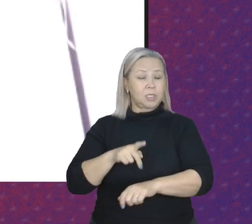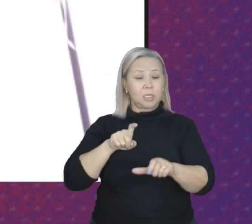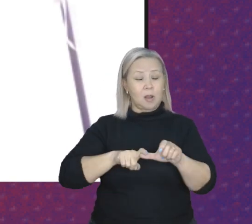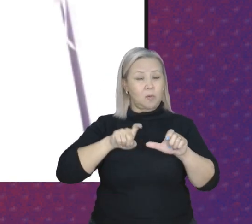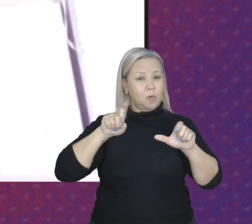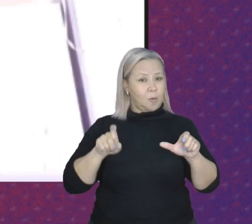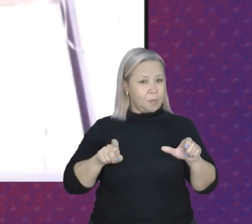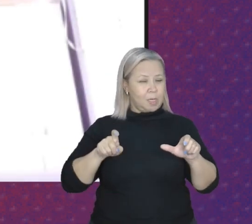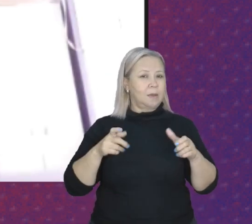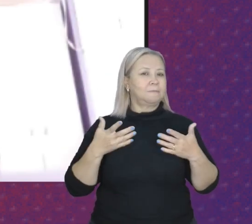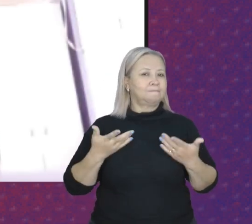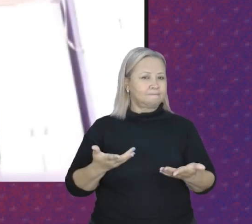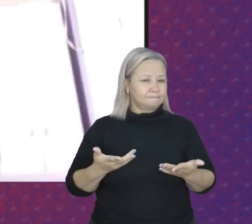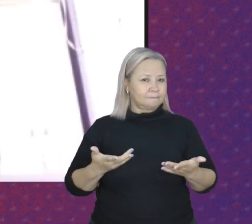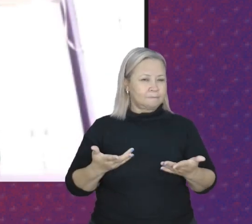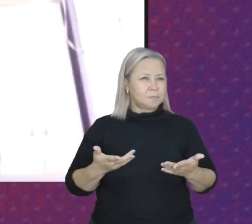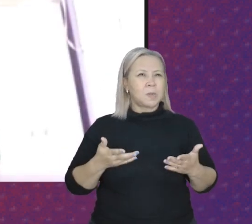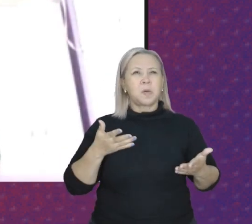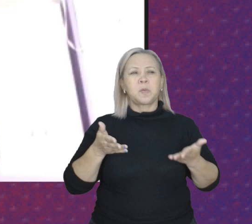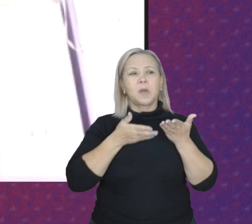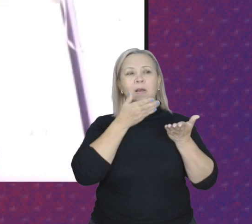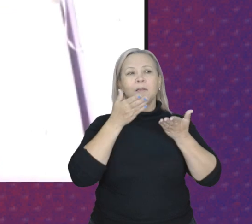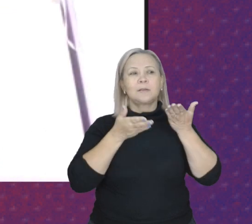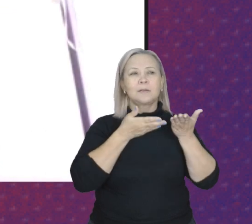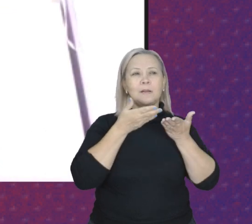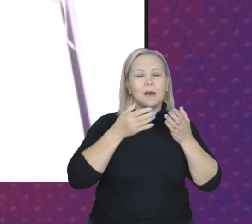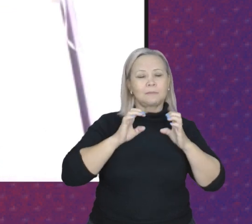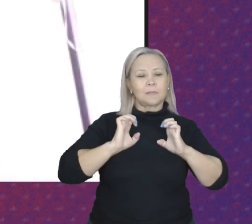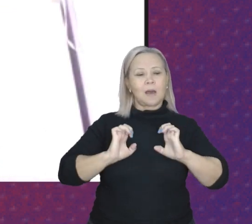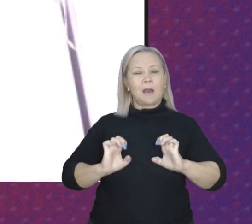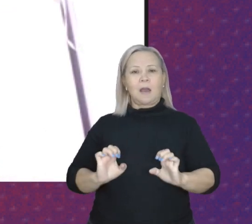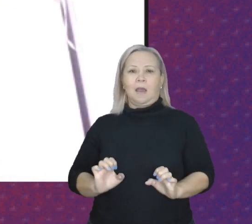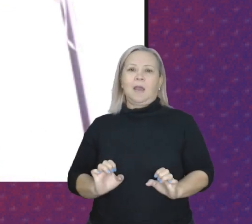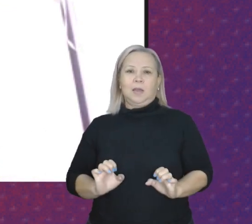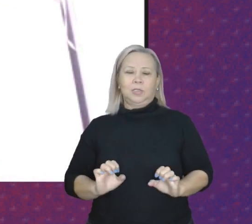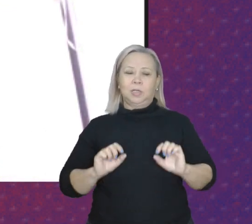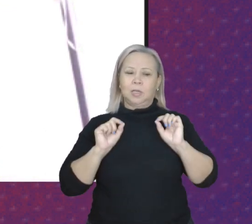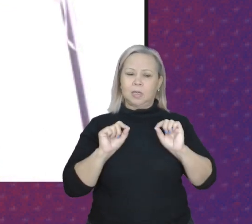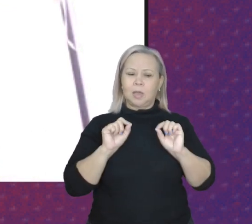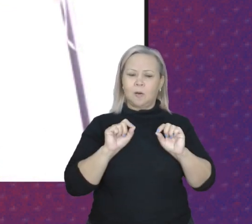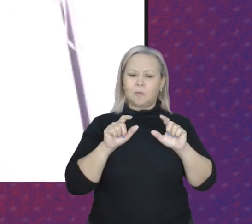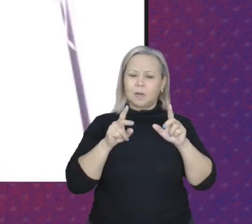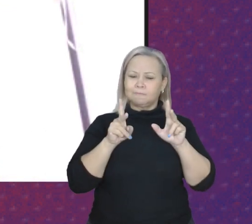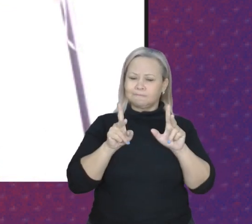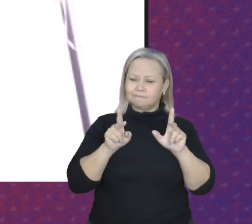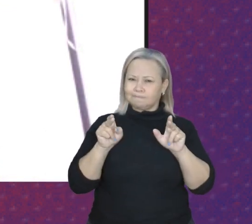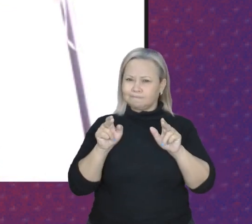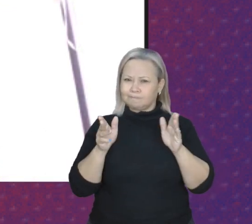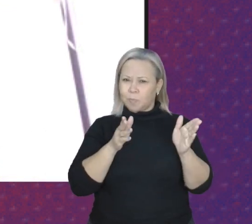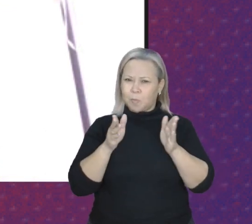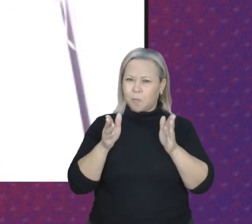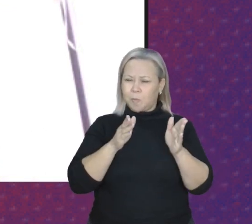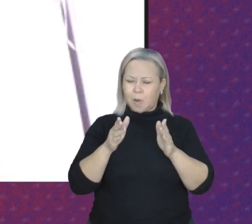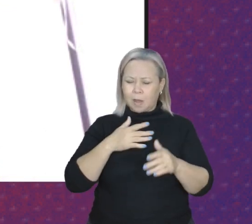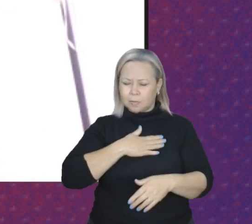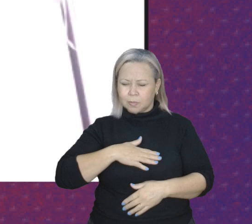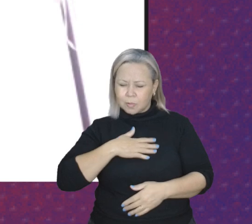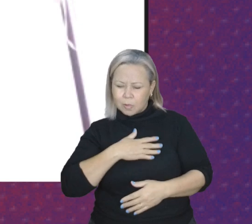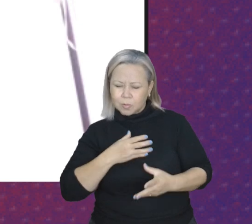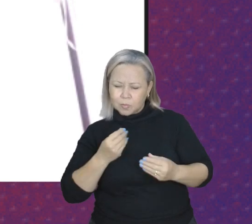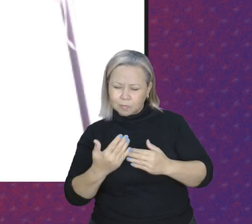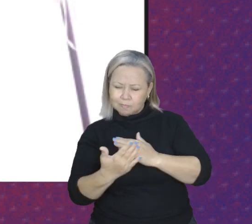autonomia, quando ele trata da ética, que é uma parte que eu gosto muito, que me ajuda